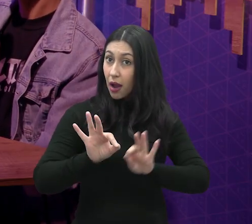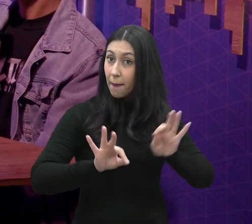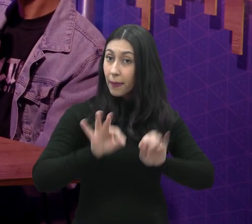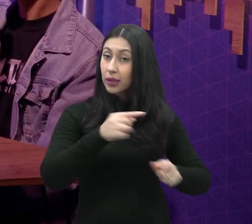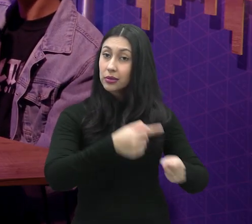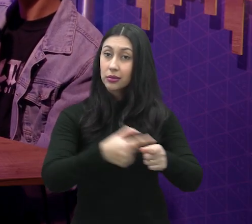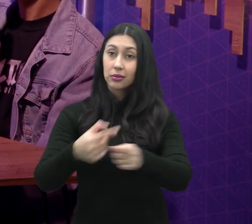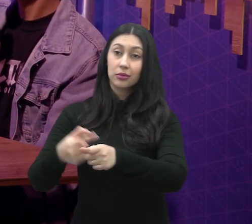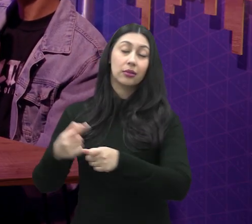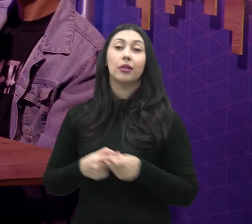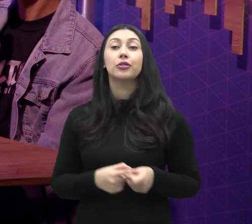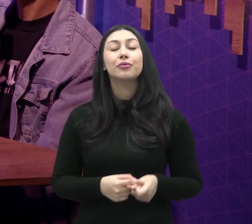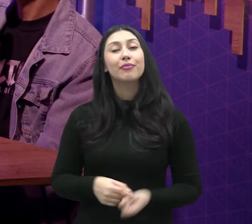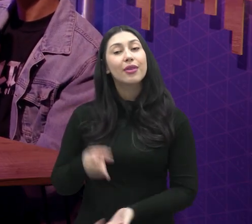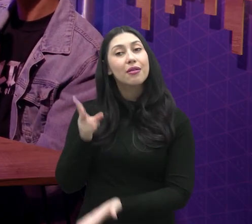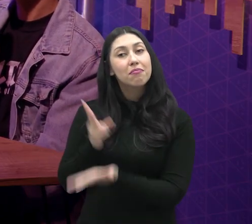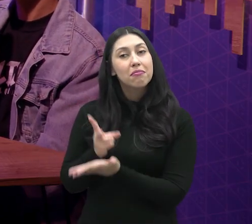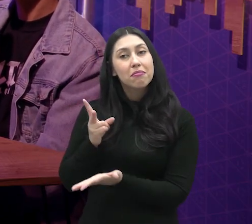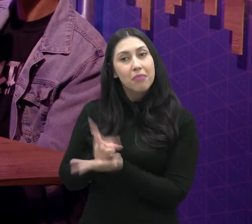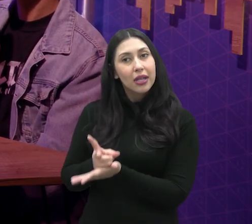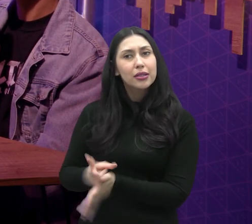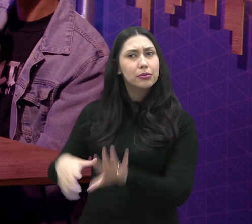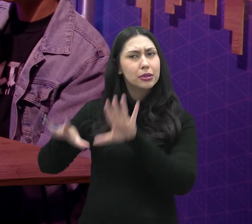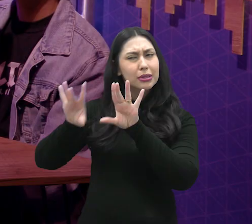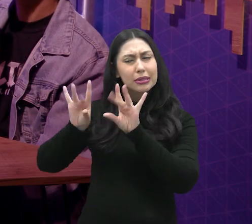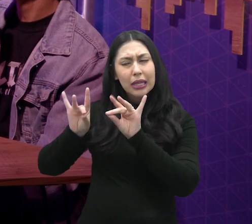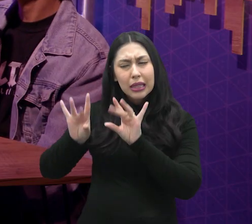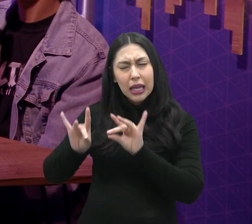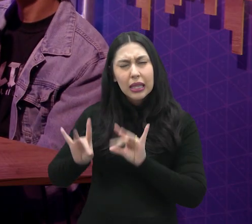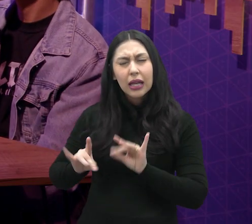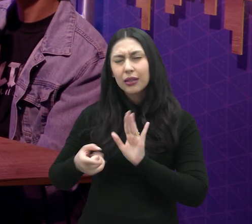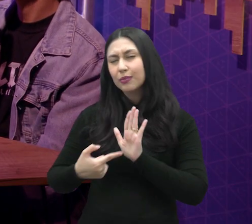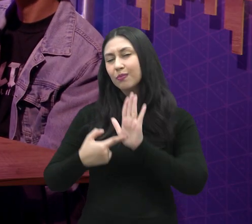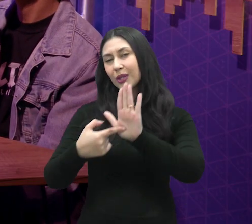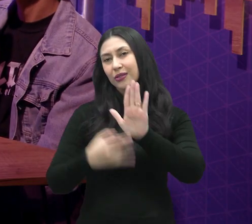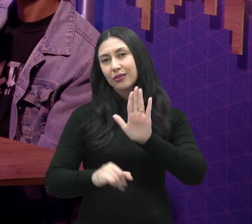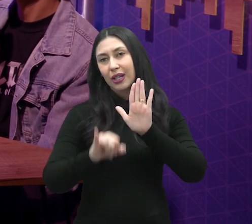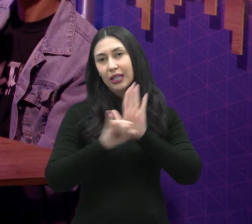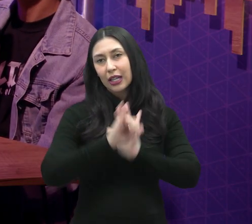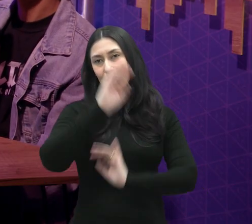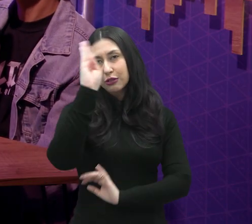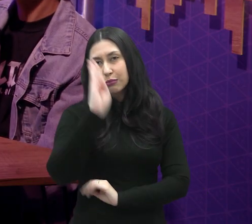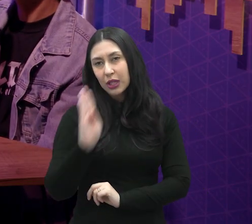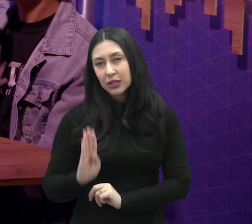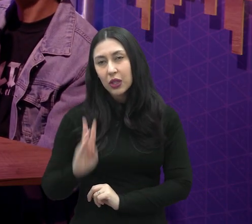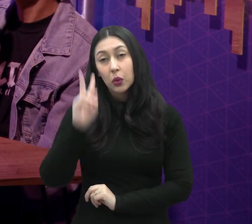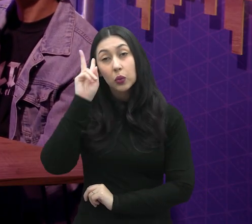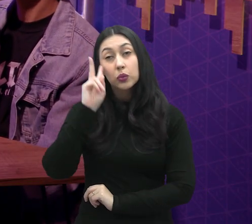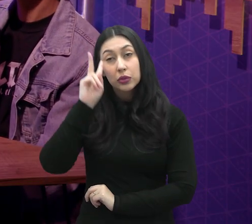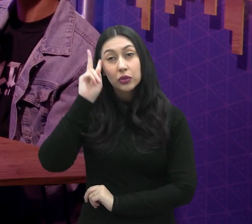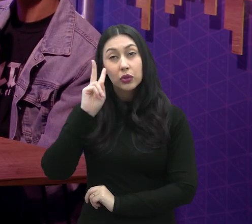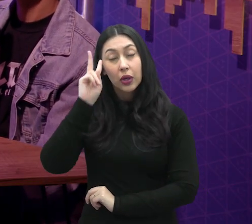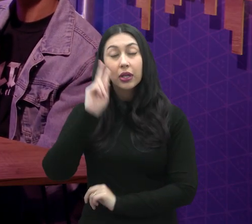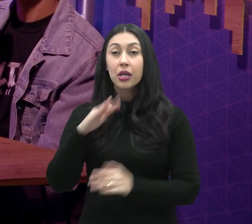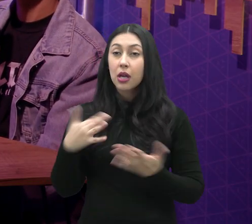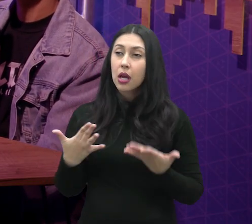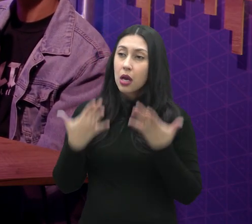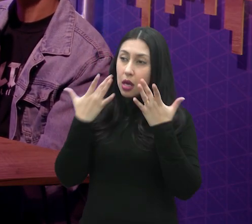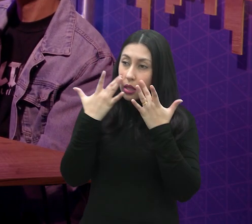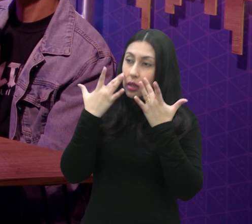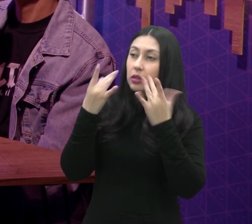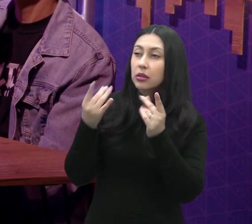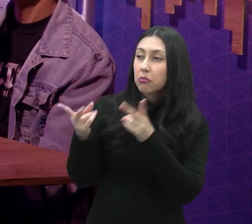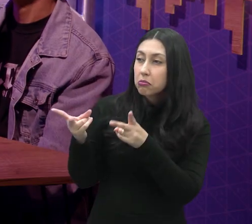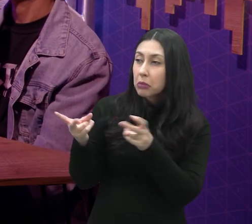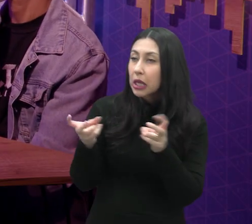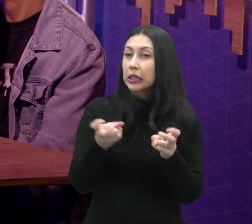nesses detalhes, assim, traz muito da identidade, da história do Brasil, e quando a gente fica atento a essas coisas, a gente